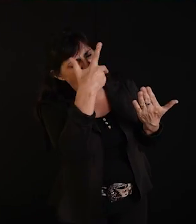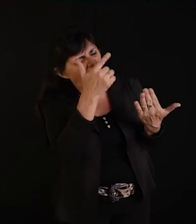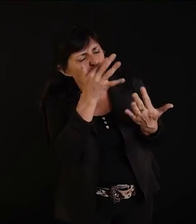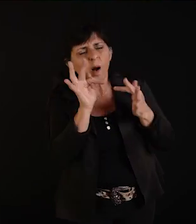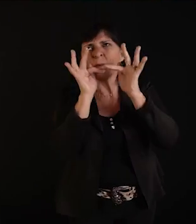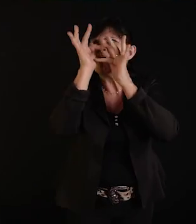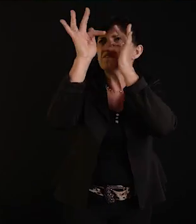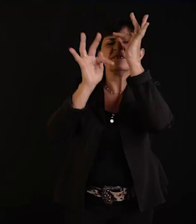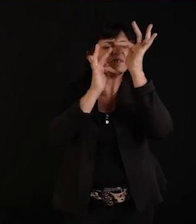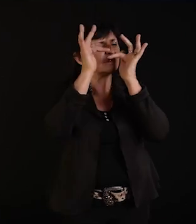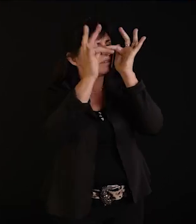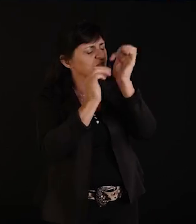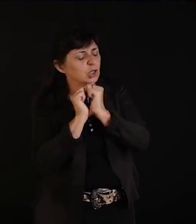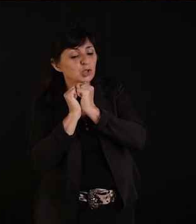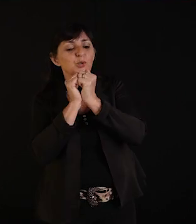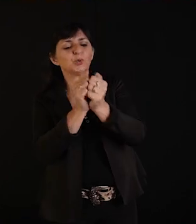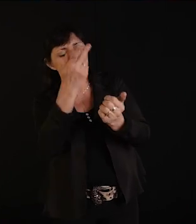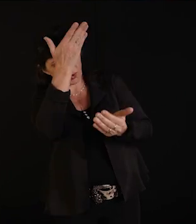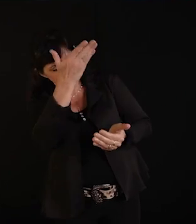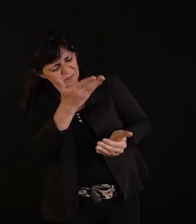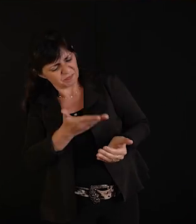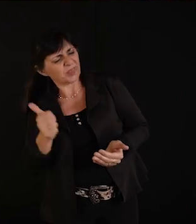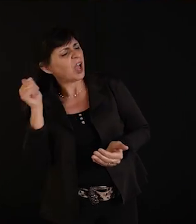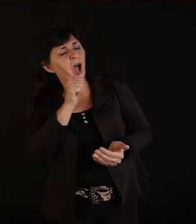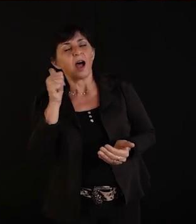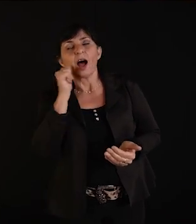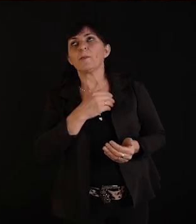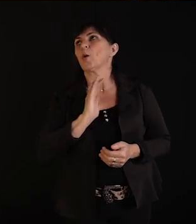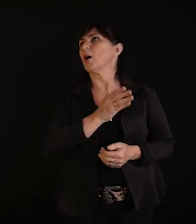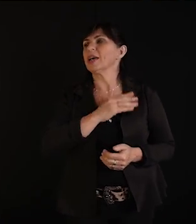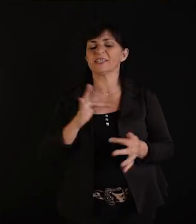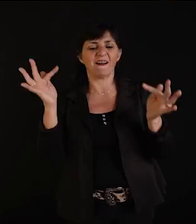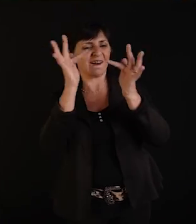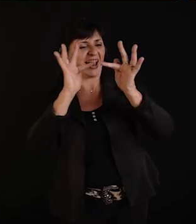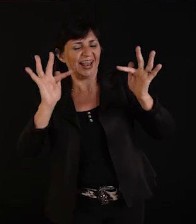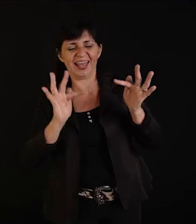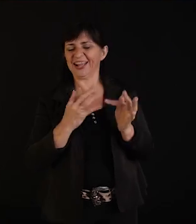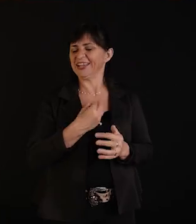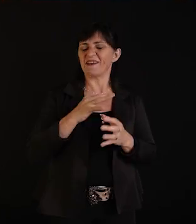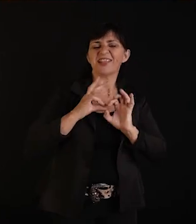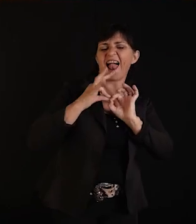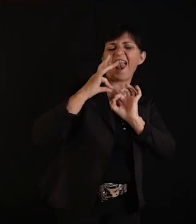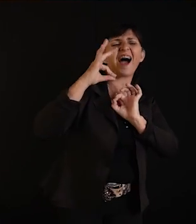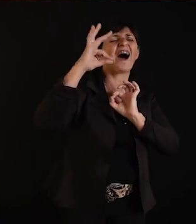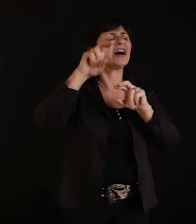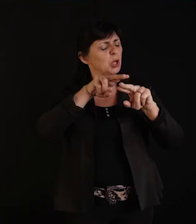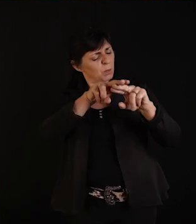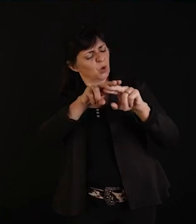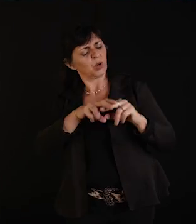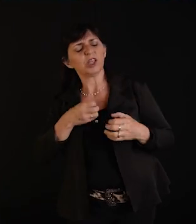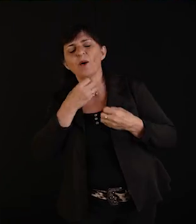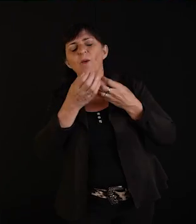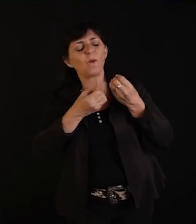uma flor. Com você meu coração tem alegria e vida longa, por isso eu me